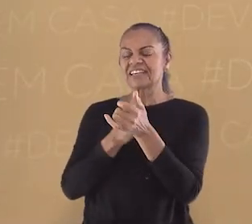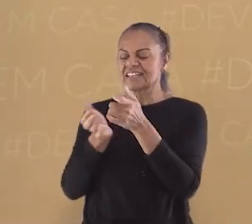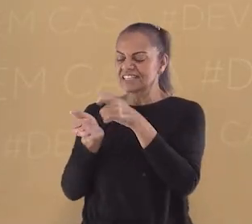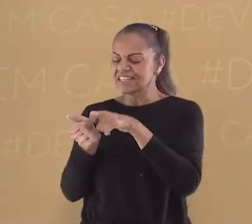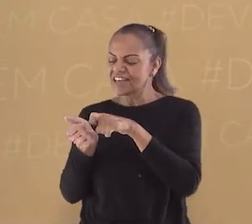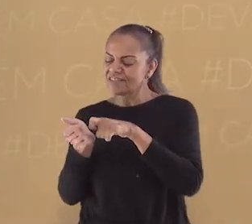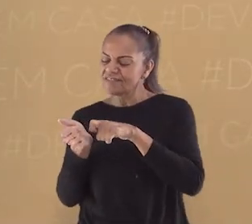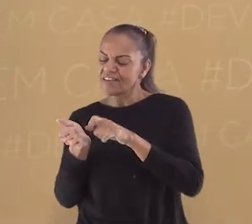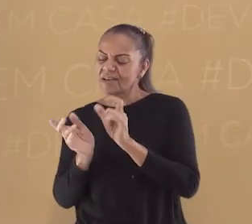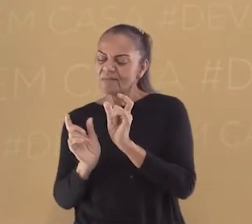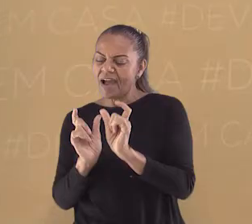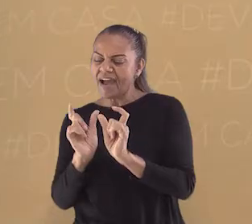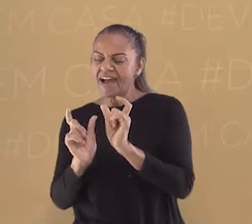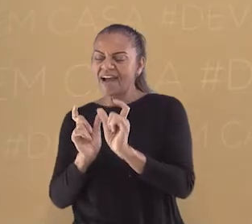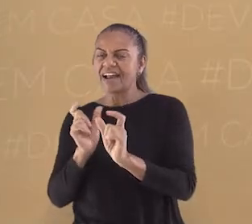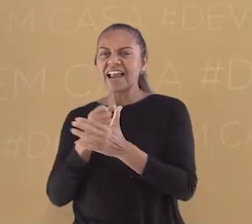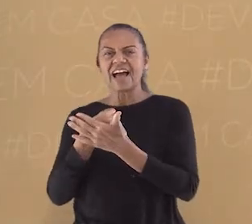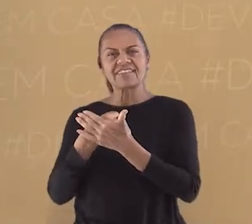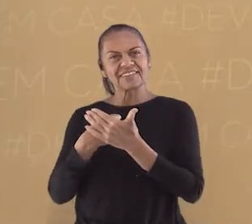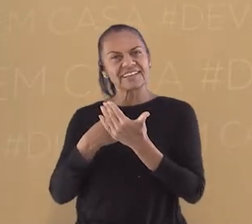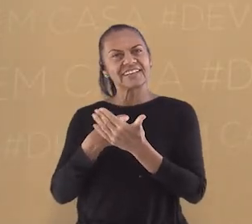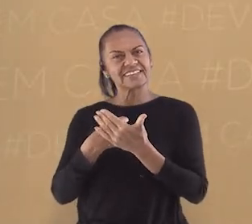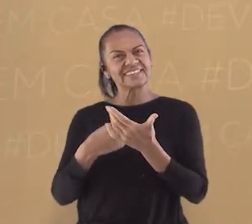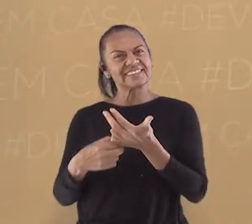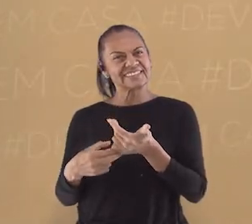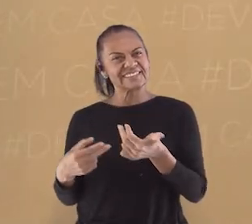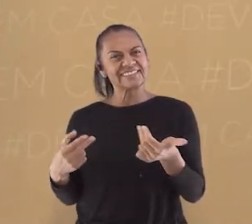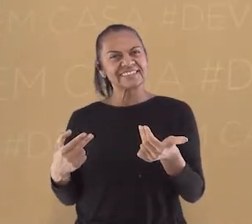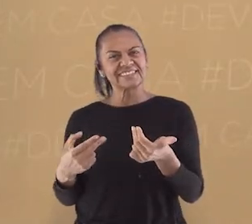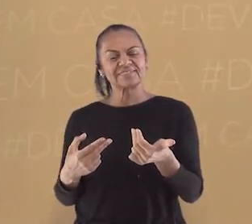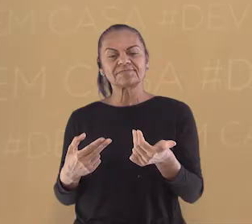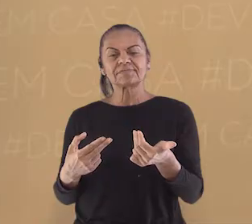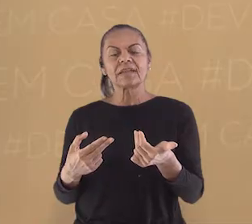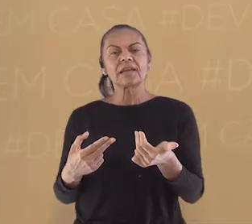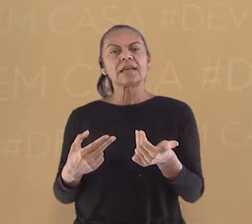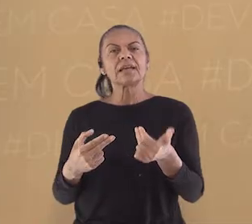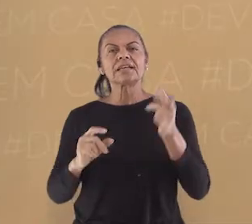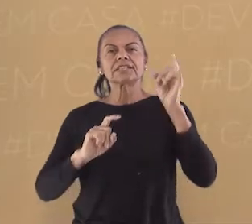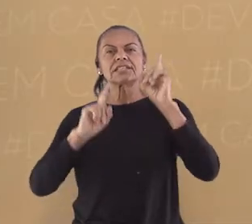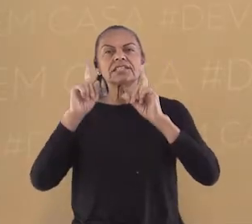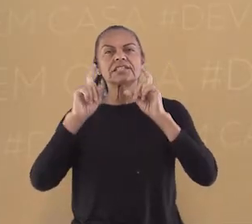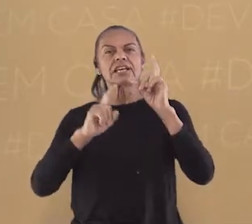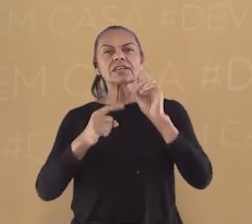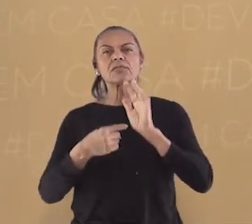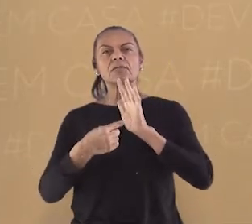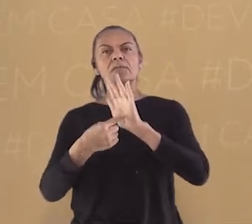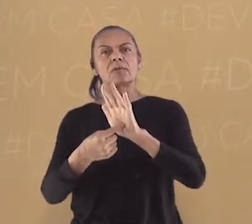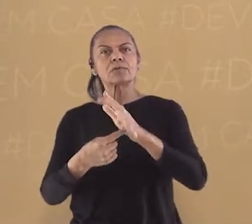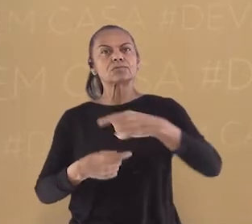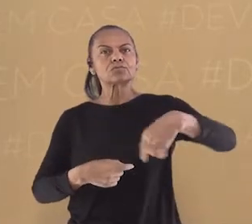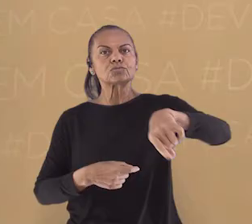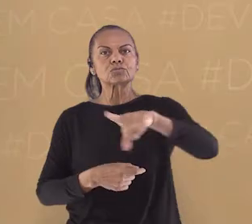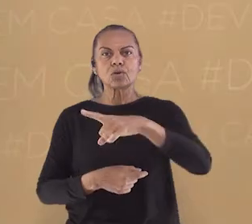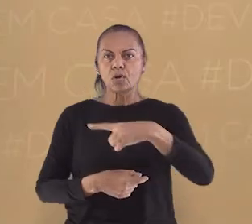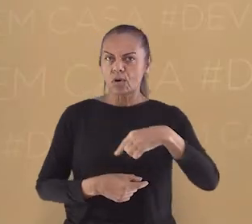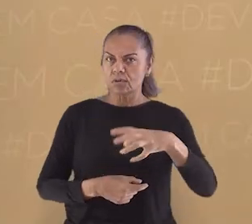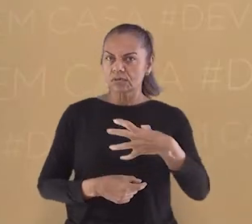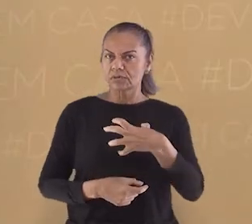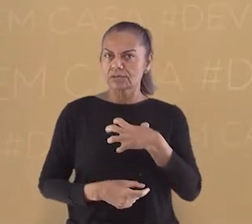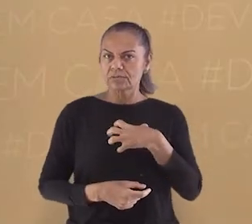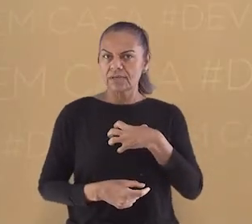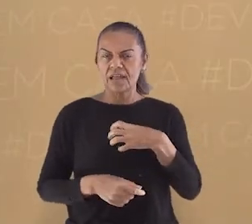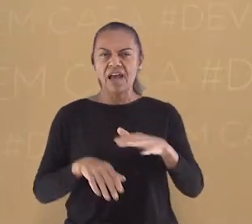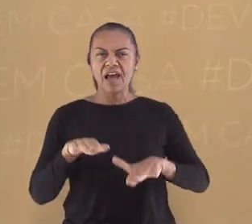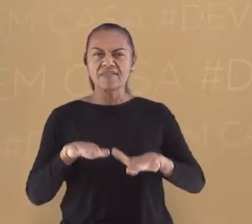escrever bilhetes com palavras de afeto, entre outros. Esses gestos simbolizam nosso sentimento. Quando um indivíduo ou